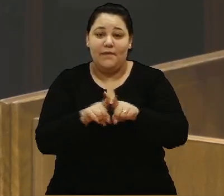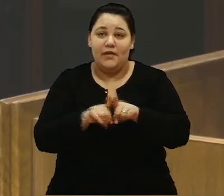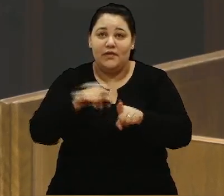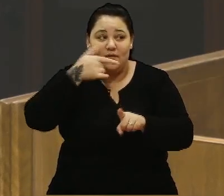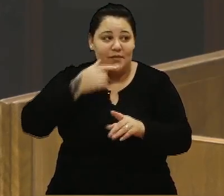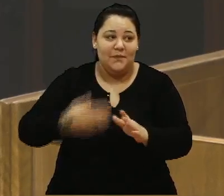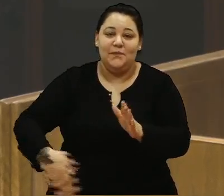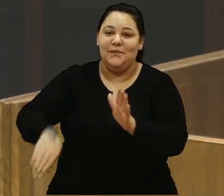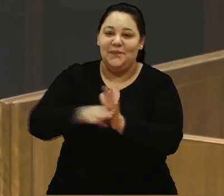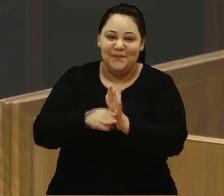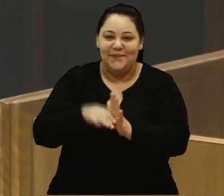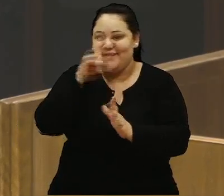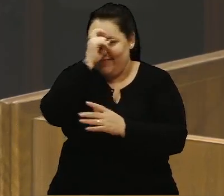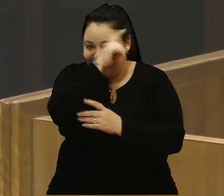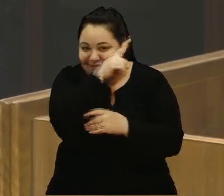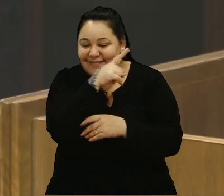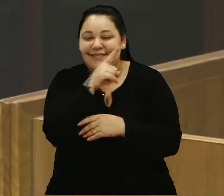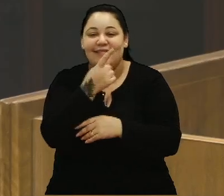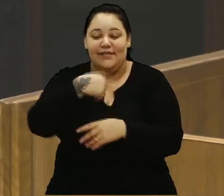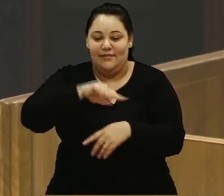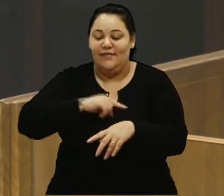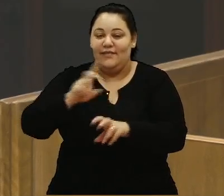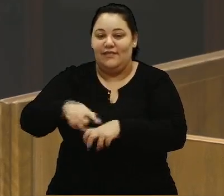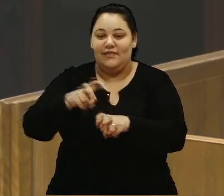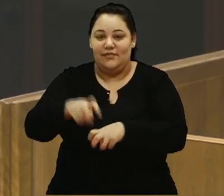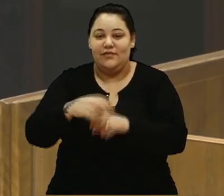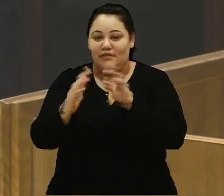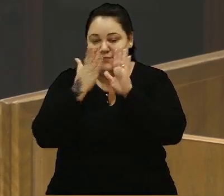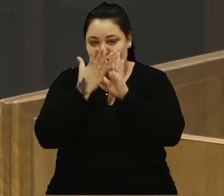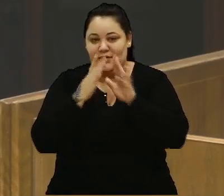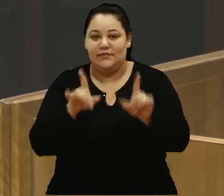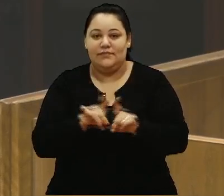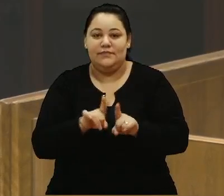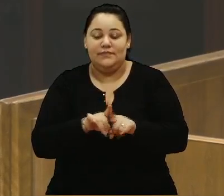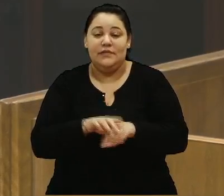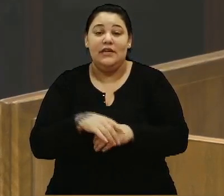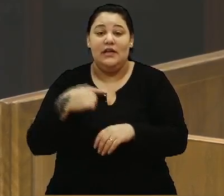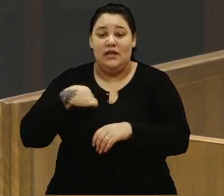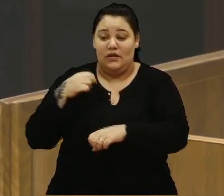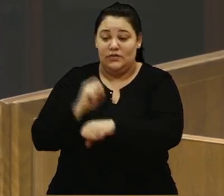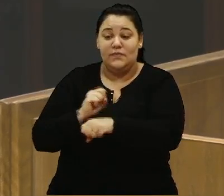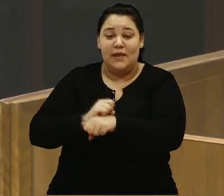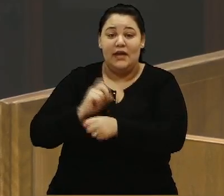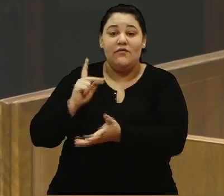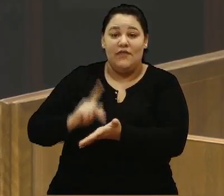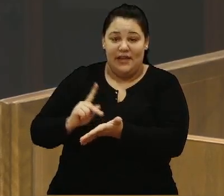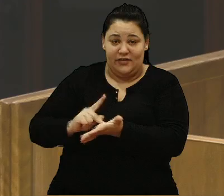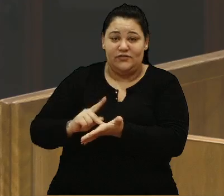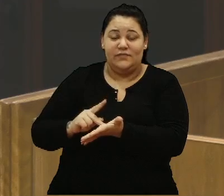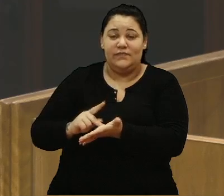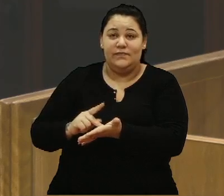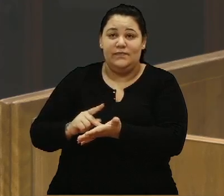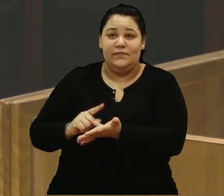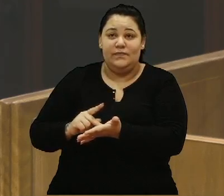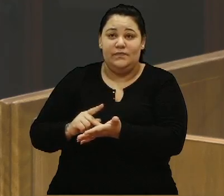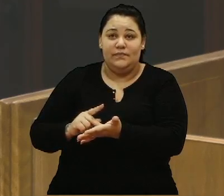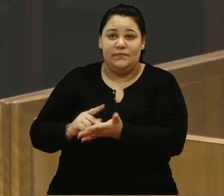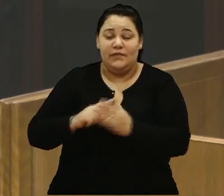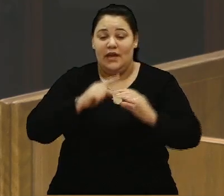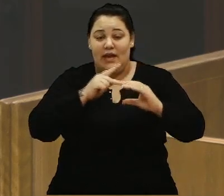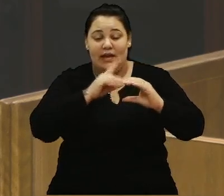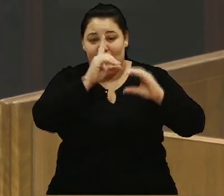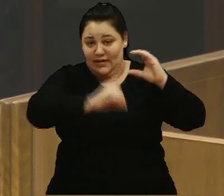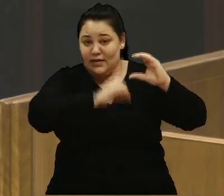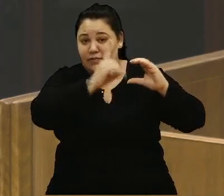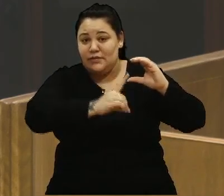a dificuldade que os nossos agricultores estão passando. E eu espero, sinceramente, que a Câmara dos